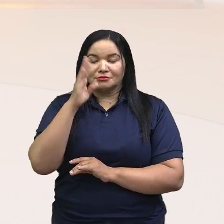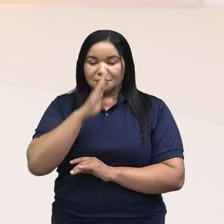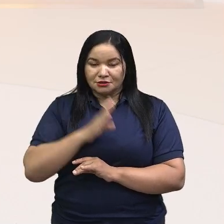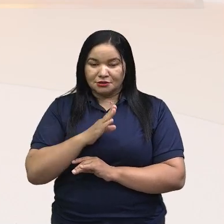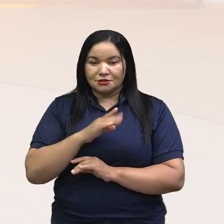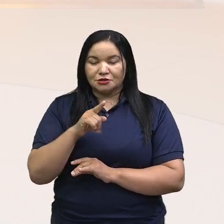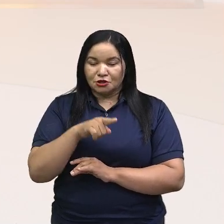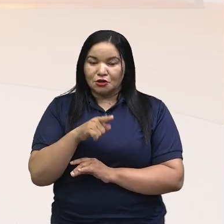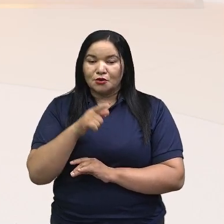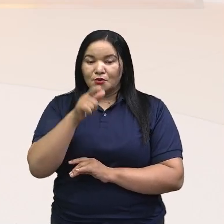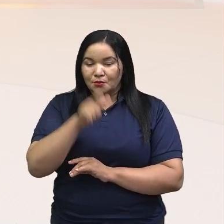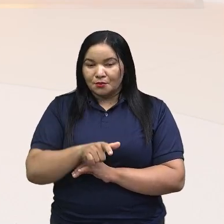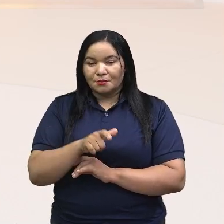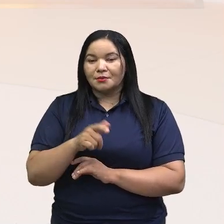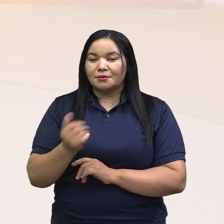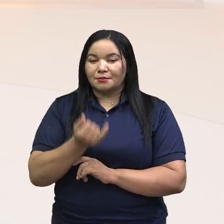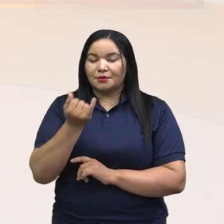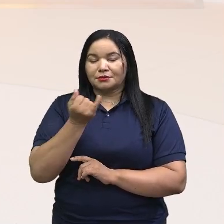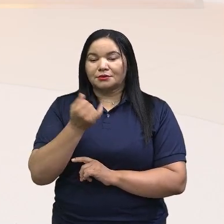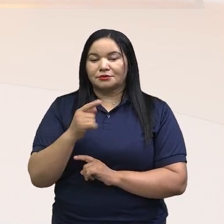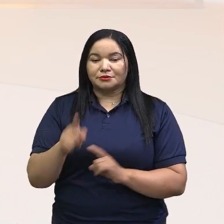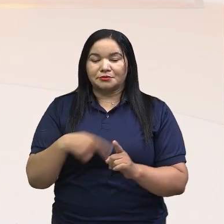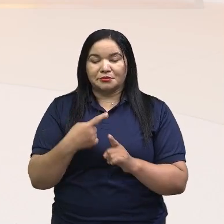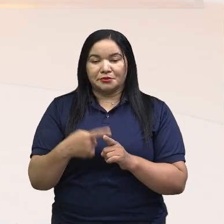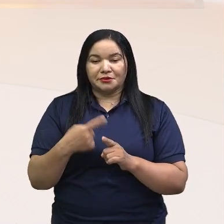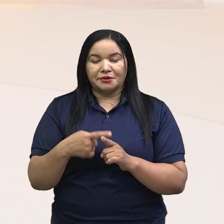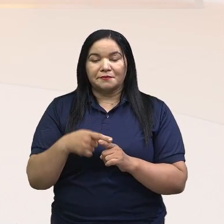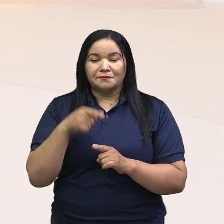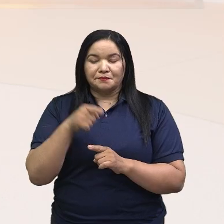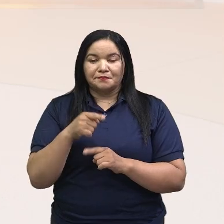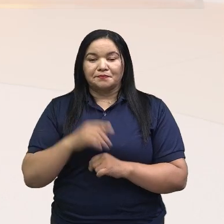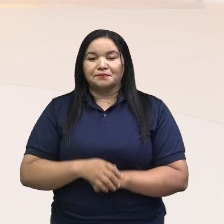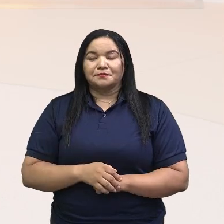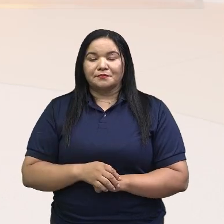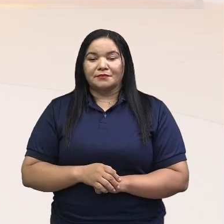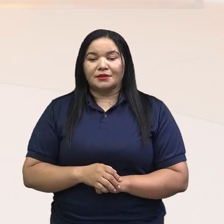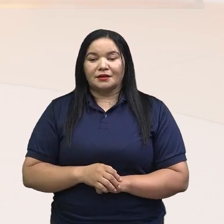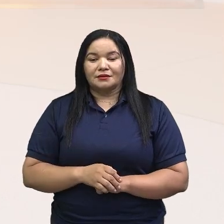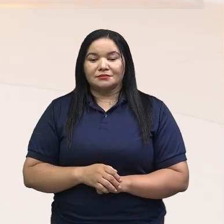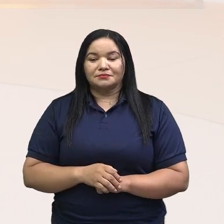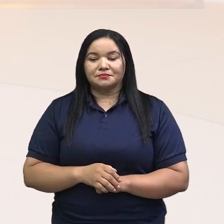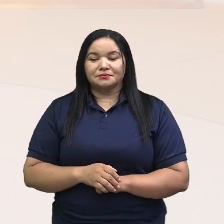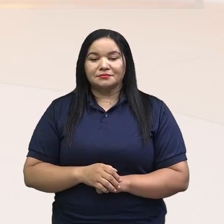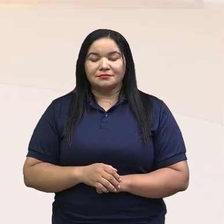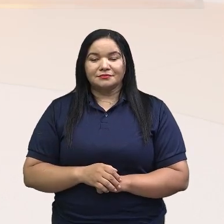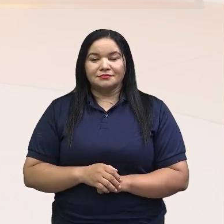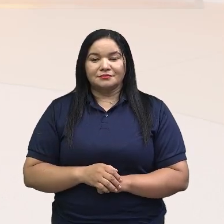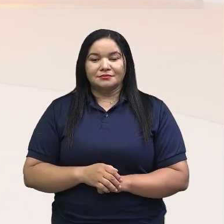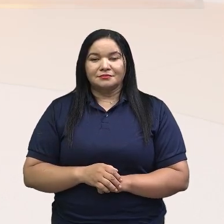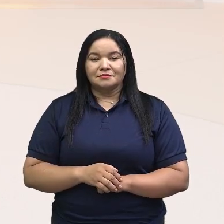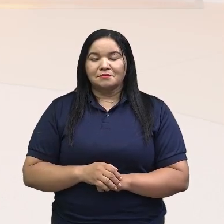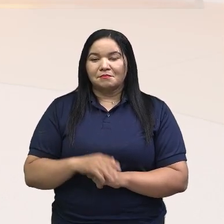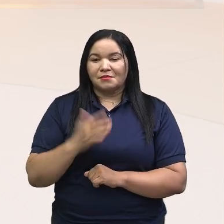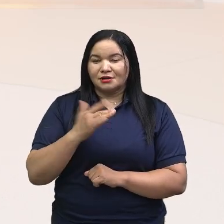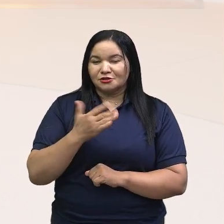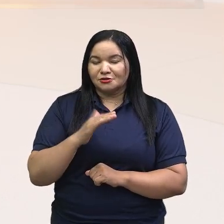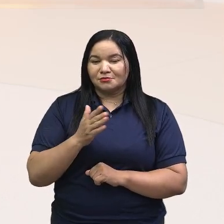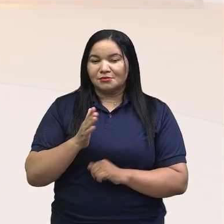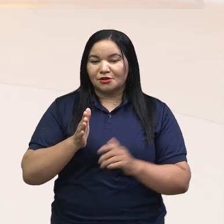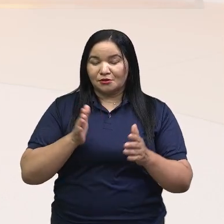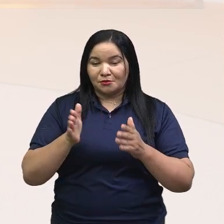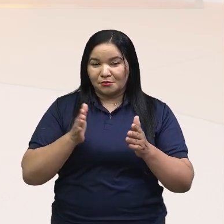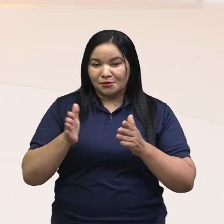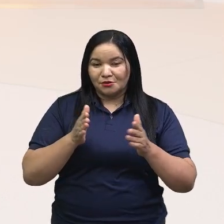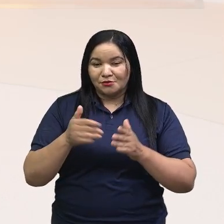muito importante, afinal de contas, ele vai passar mais ou menos aí 15 anos